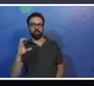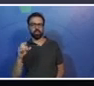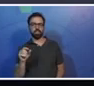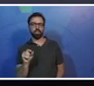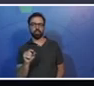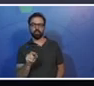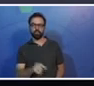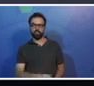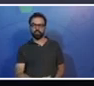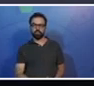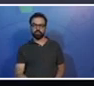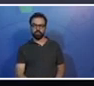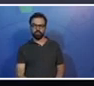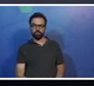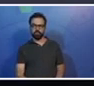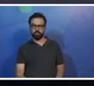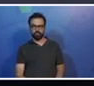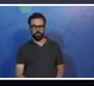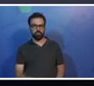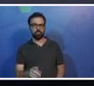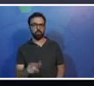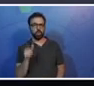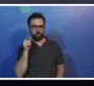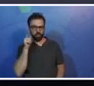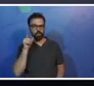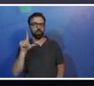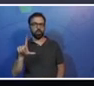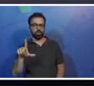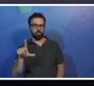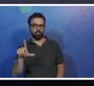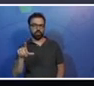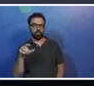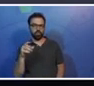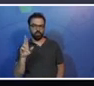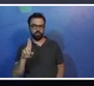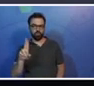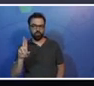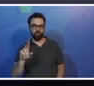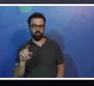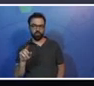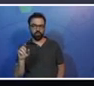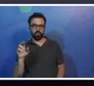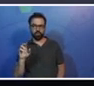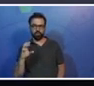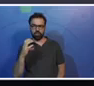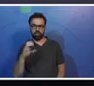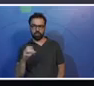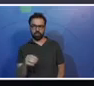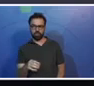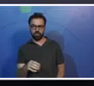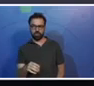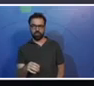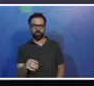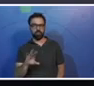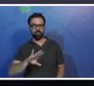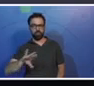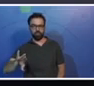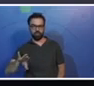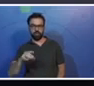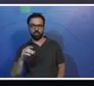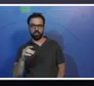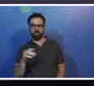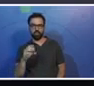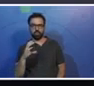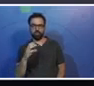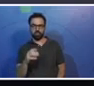Alternativa E, quem pensou? Obtenção com C cedilha, exceção, C cedilha,